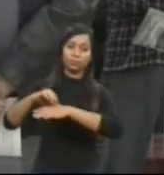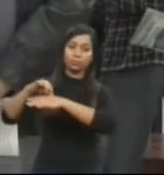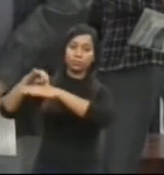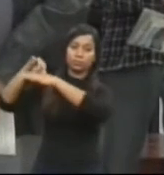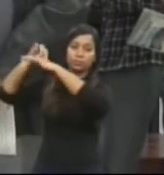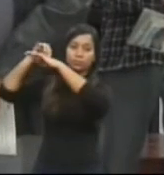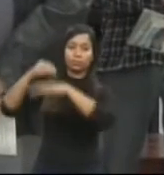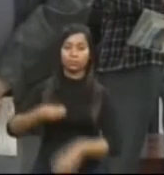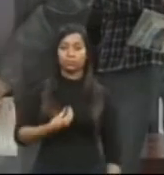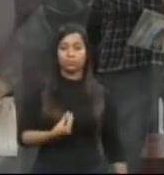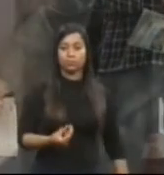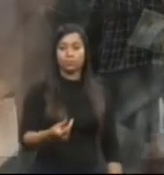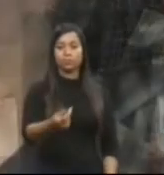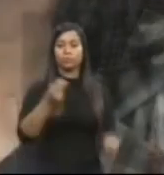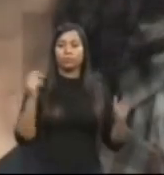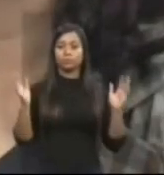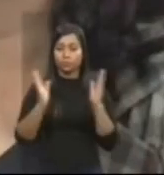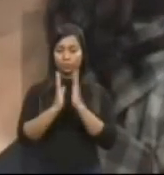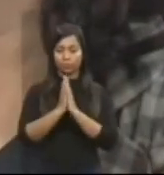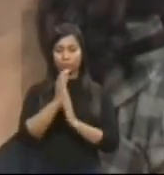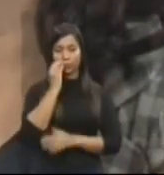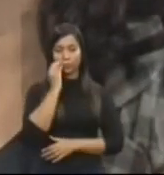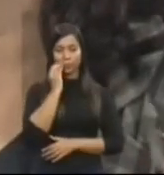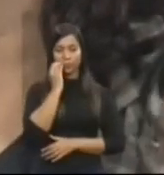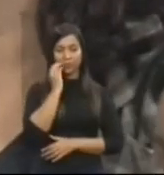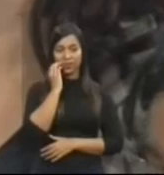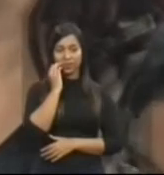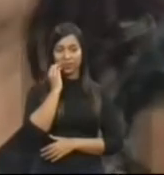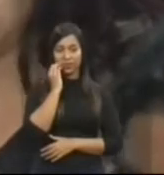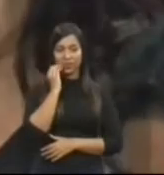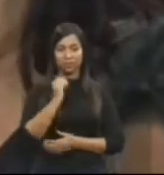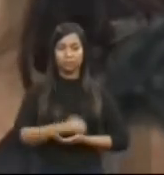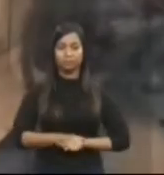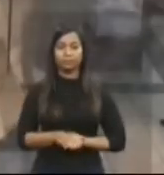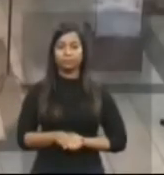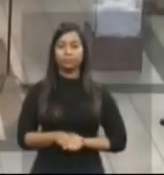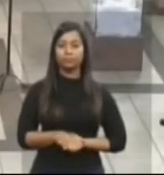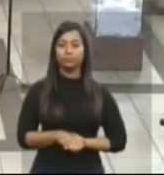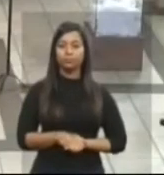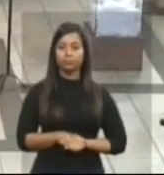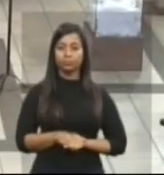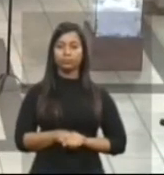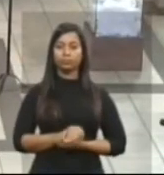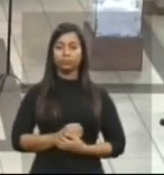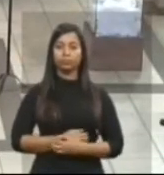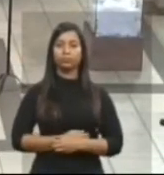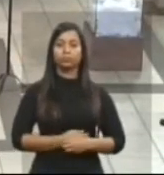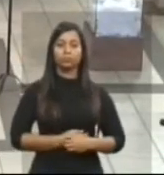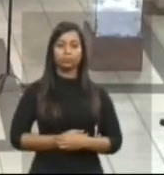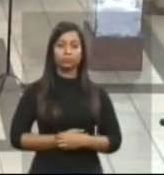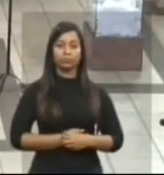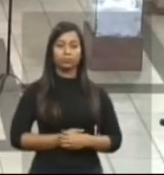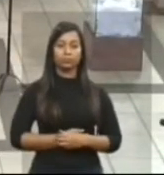na ressurreição da carne e na vida eterna. Amém. Passamos a